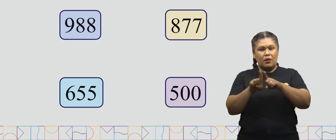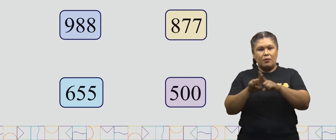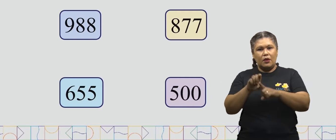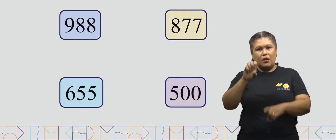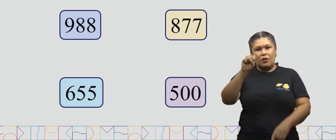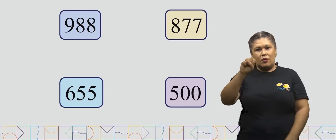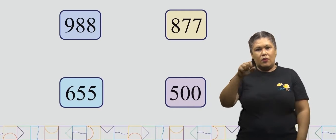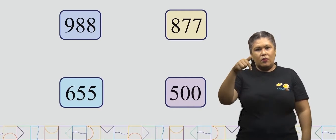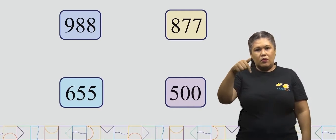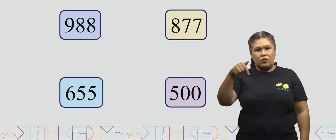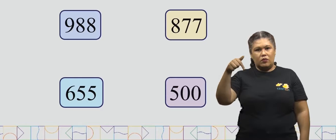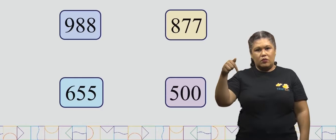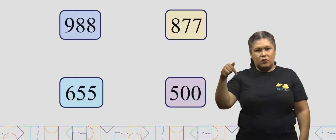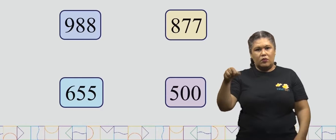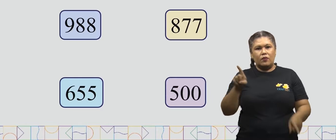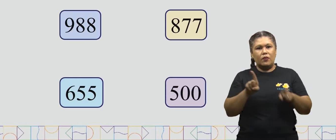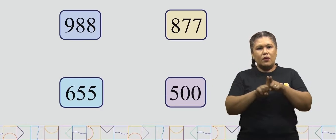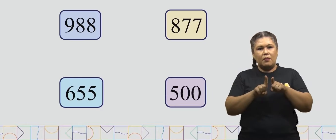988,